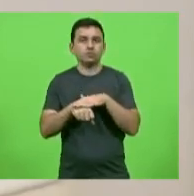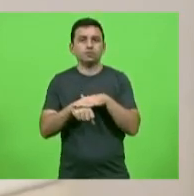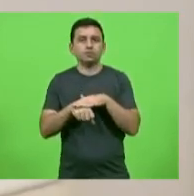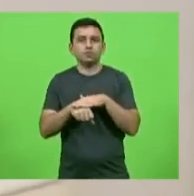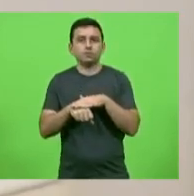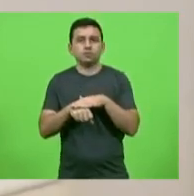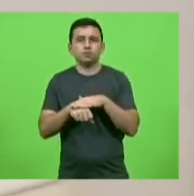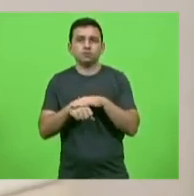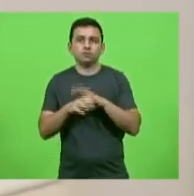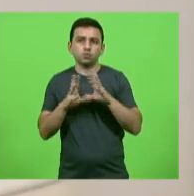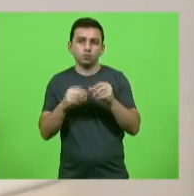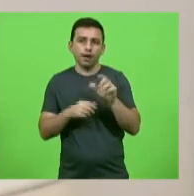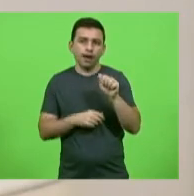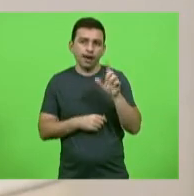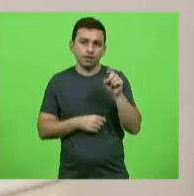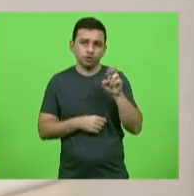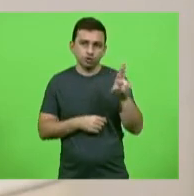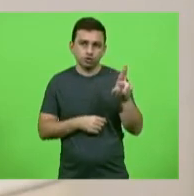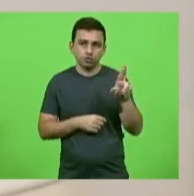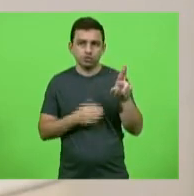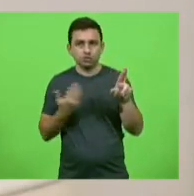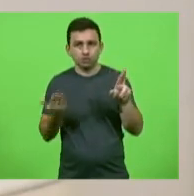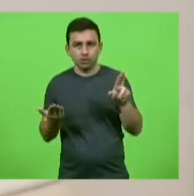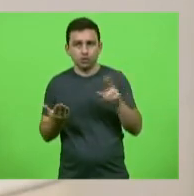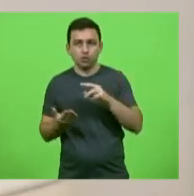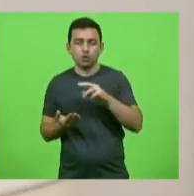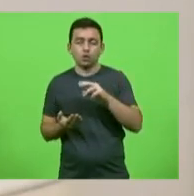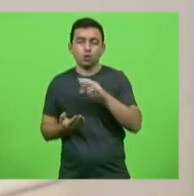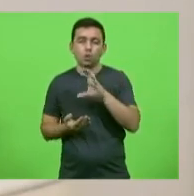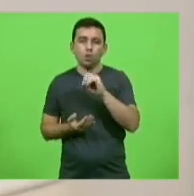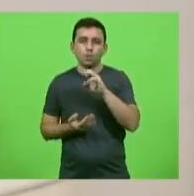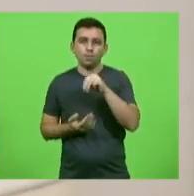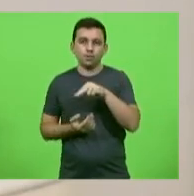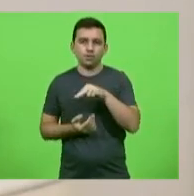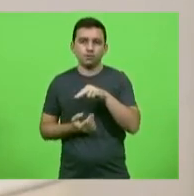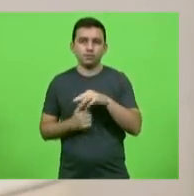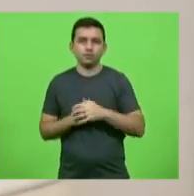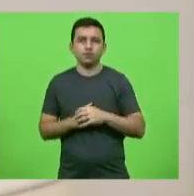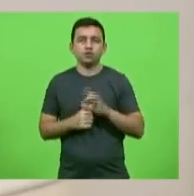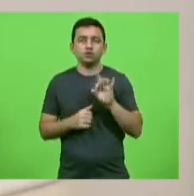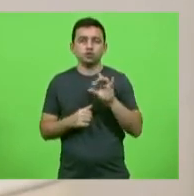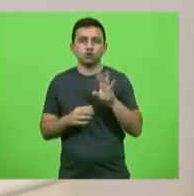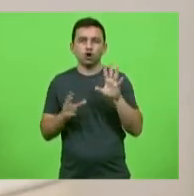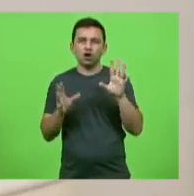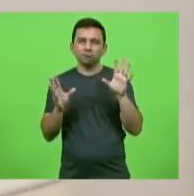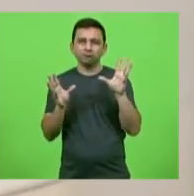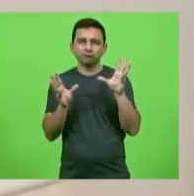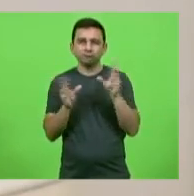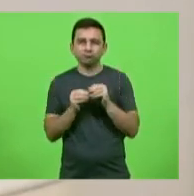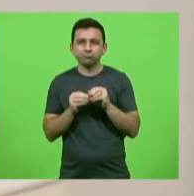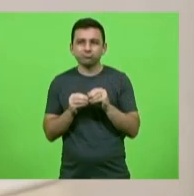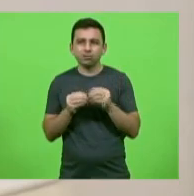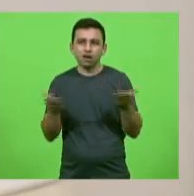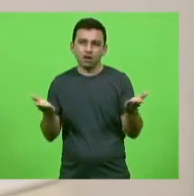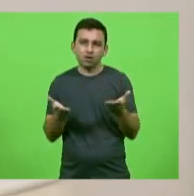o senhor Adir Célio e o doutor Comim, mas aqui eu vou transcrever apenas alguns excertos que entendo